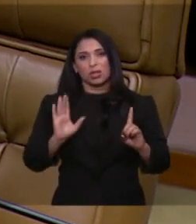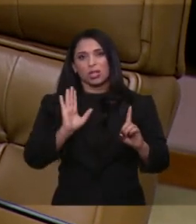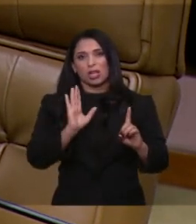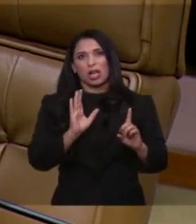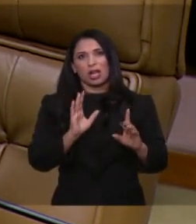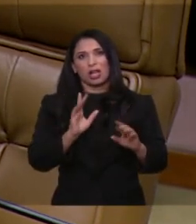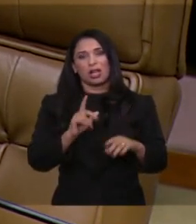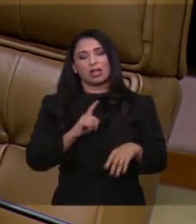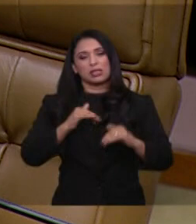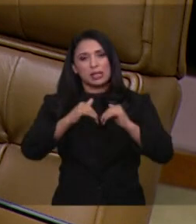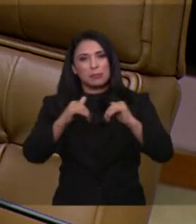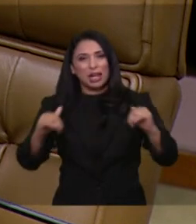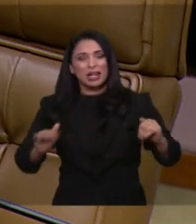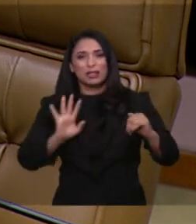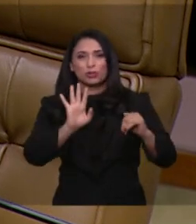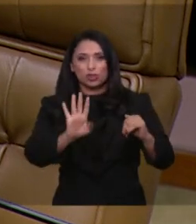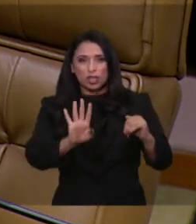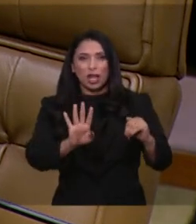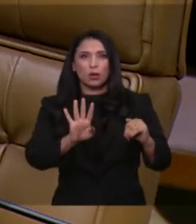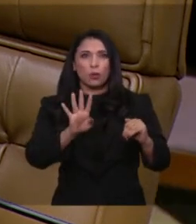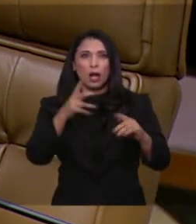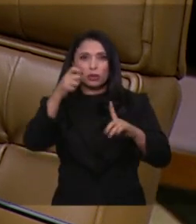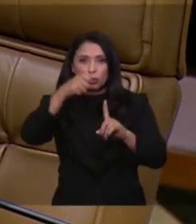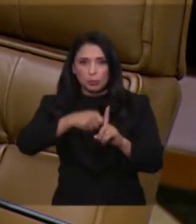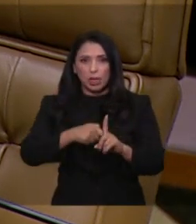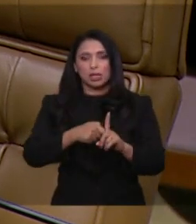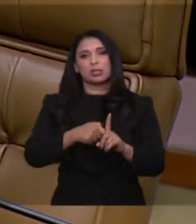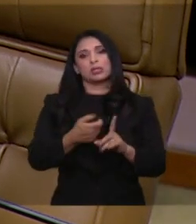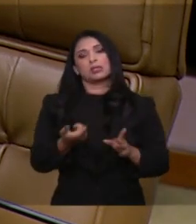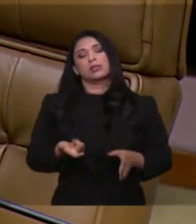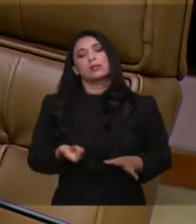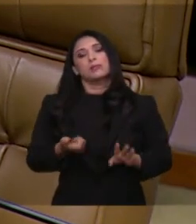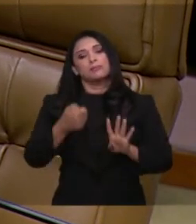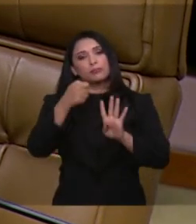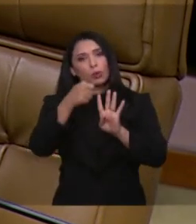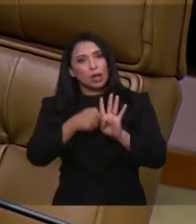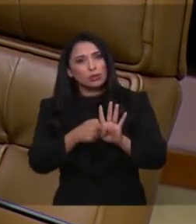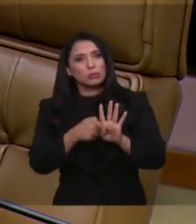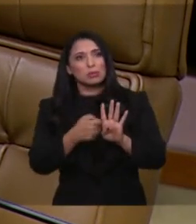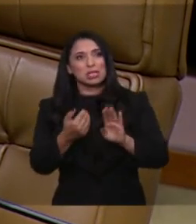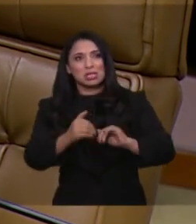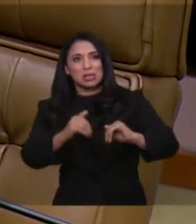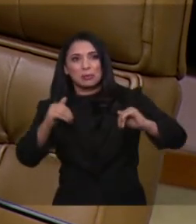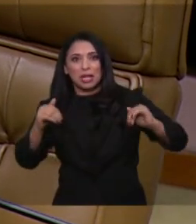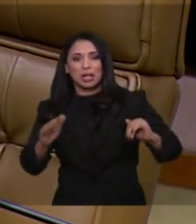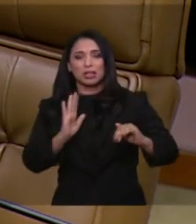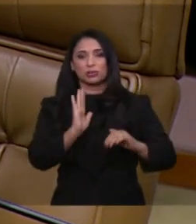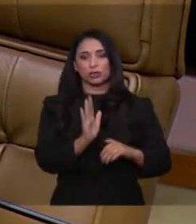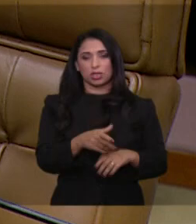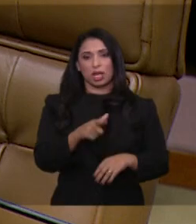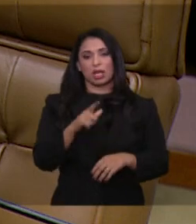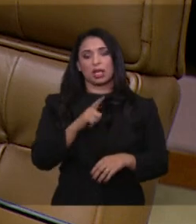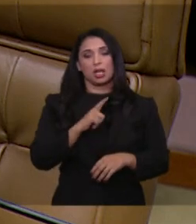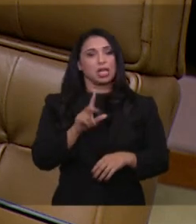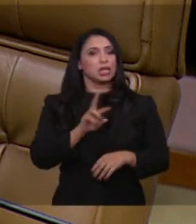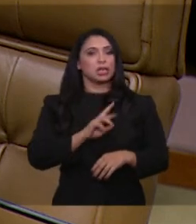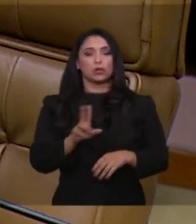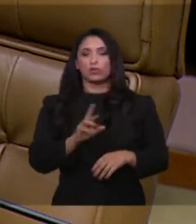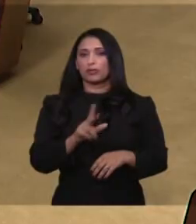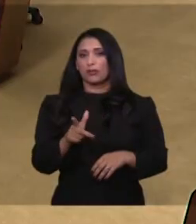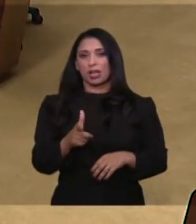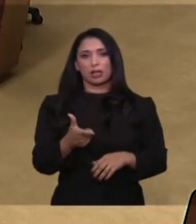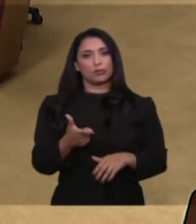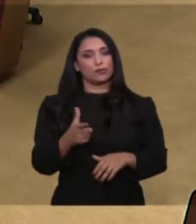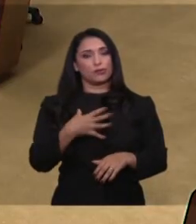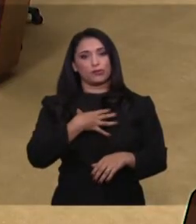mais de quatro meses. Também alega que durante a relação conjugal não constituíram bens, nem tiveram filhos,